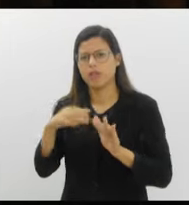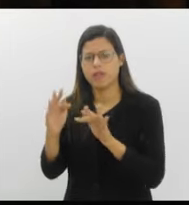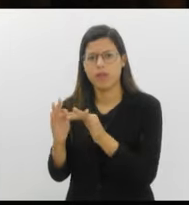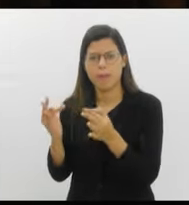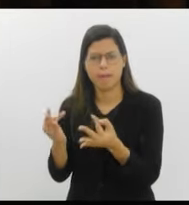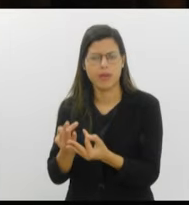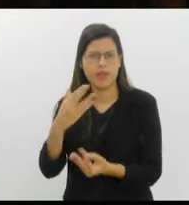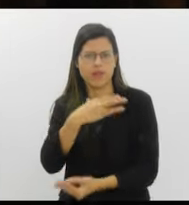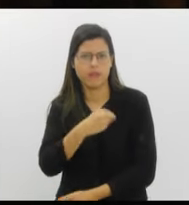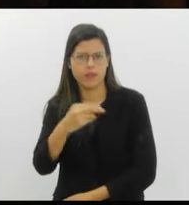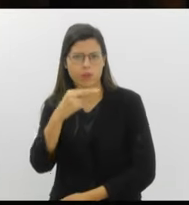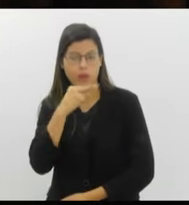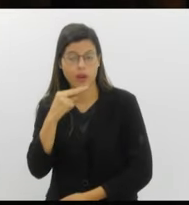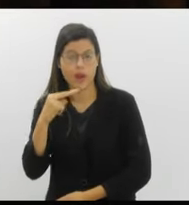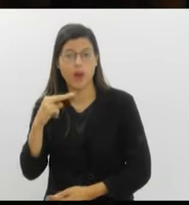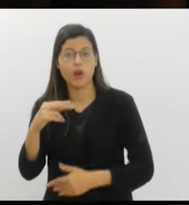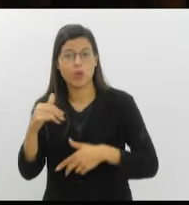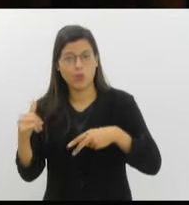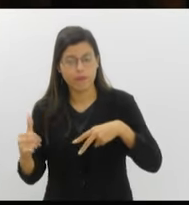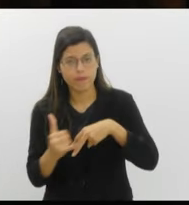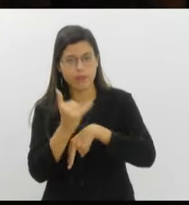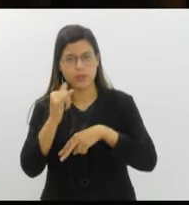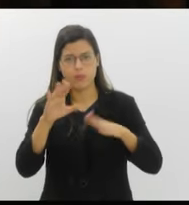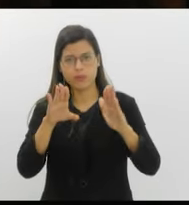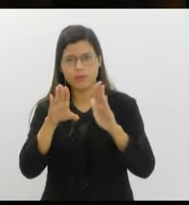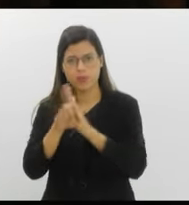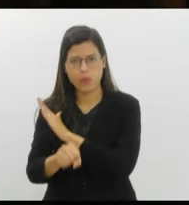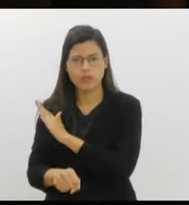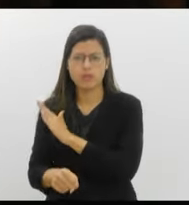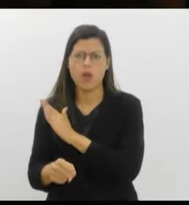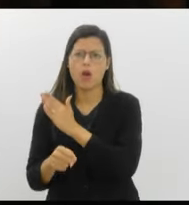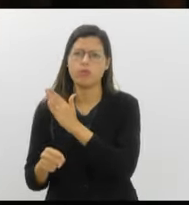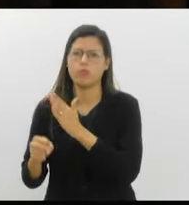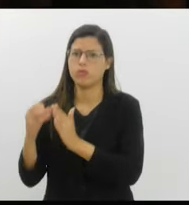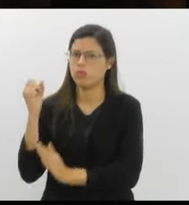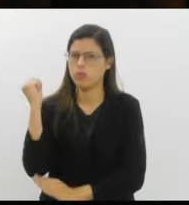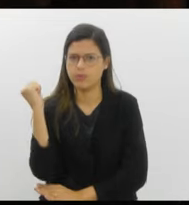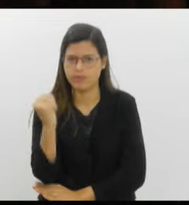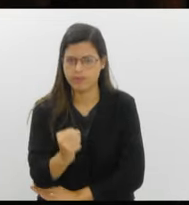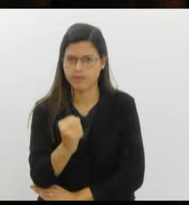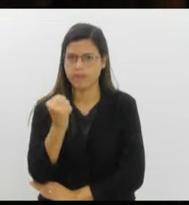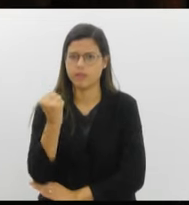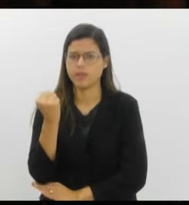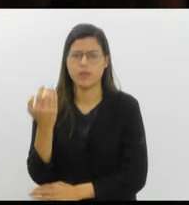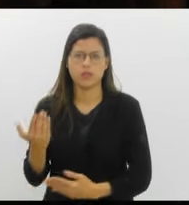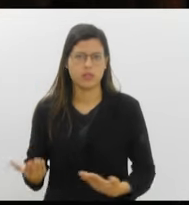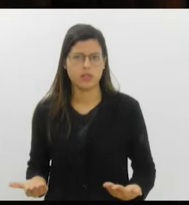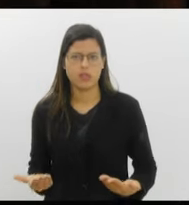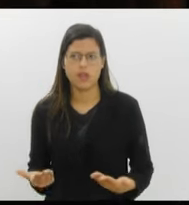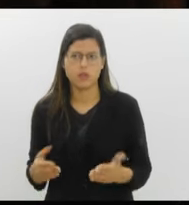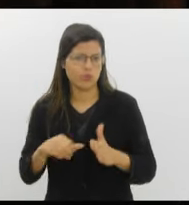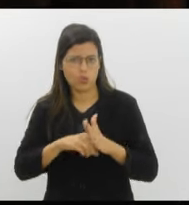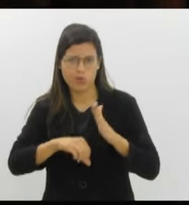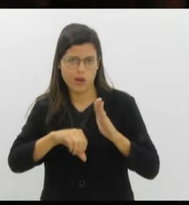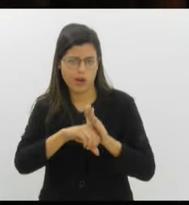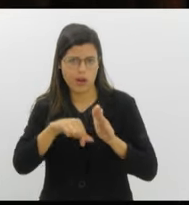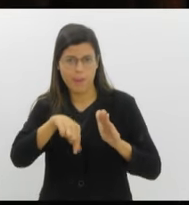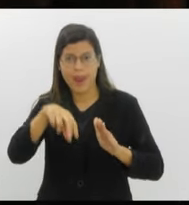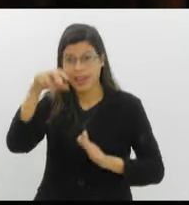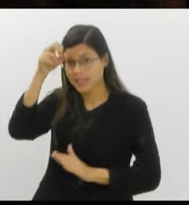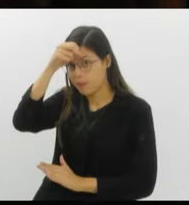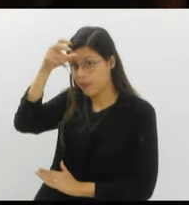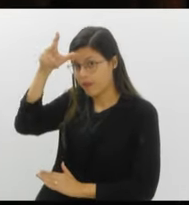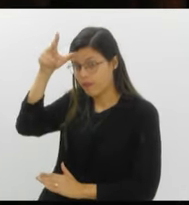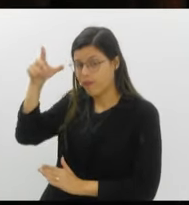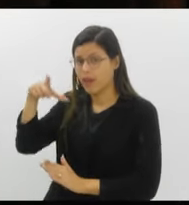neto, vítima de um crime, de um assalto, de um furto, de um assassinato. Esse mesmo prefeito que tem as mãos